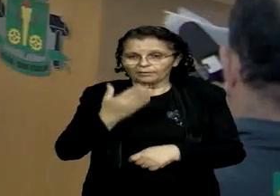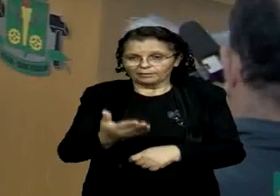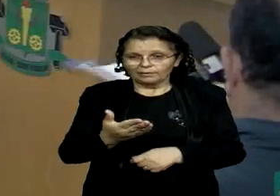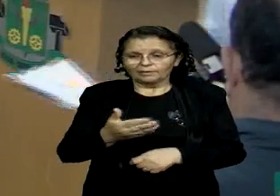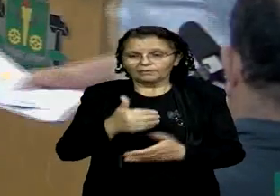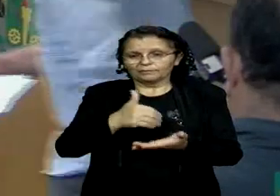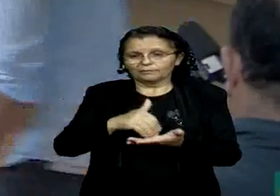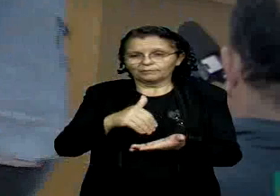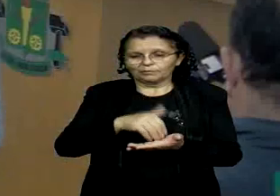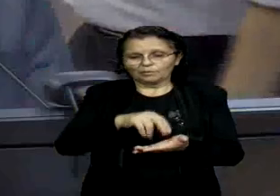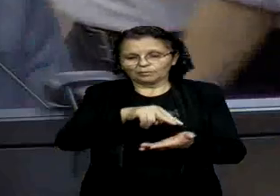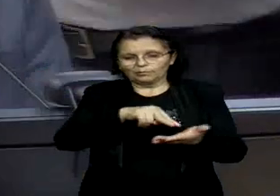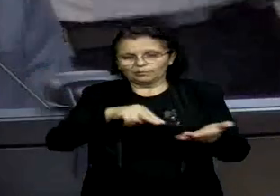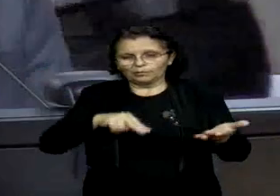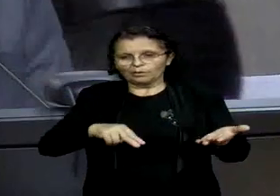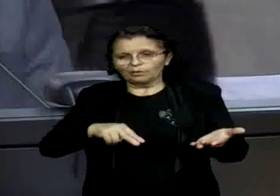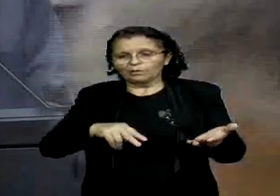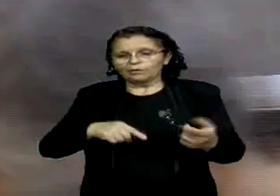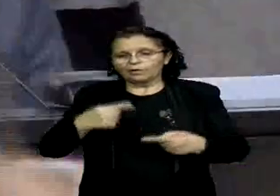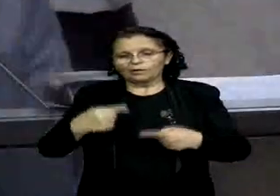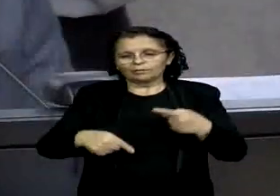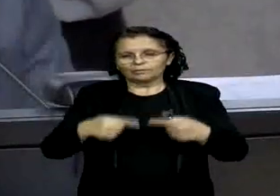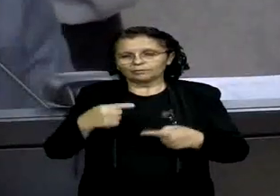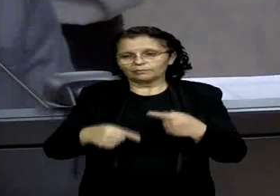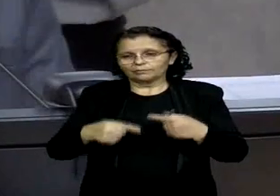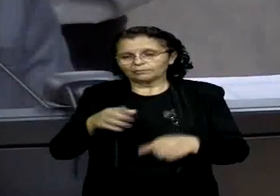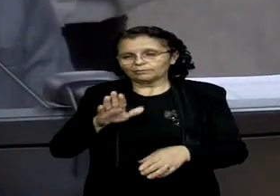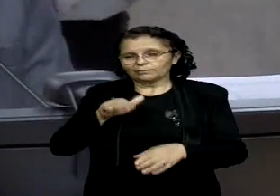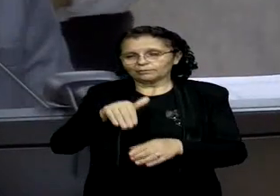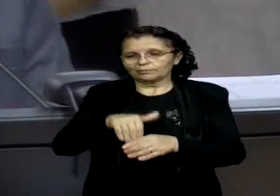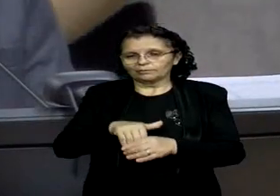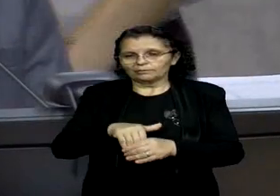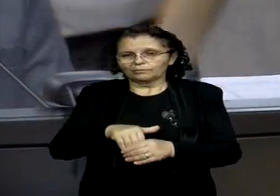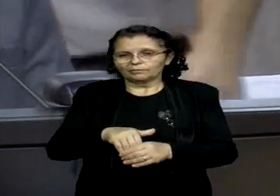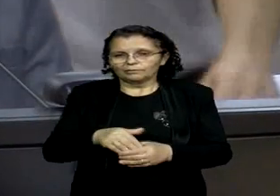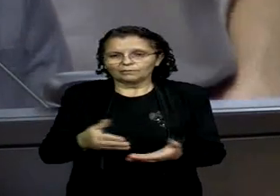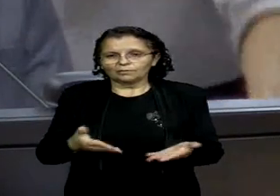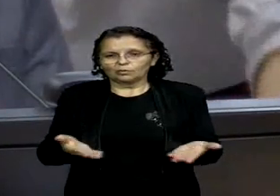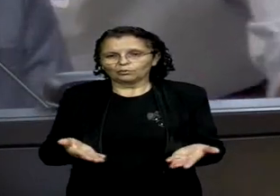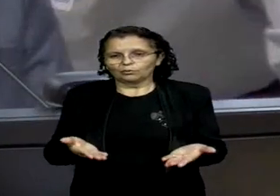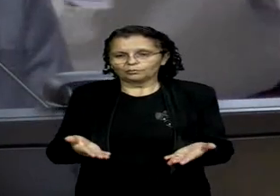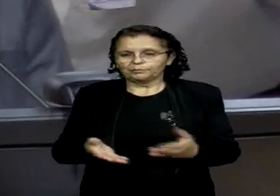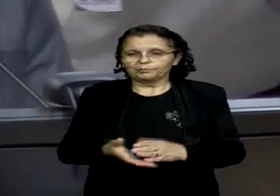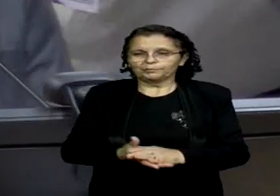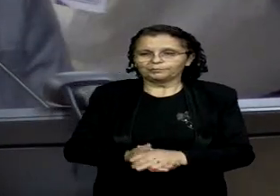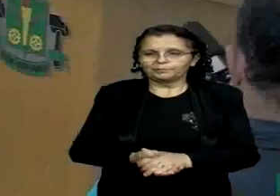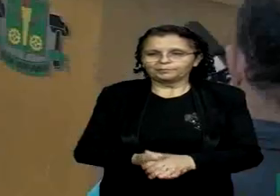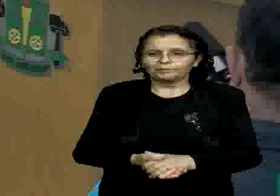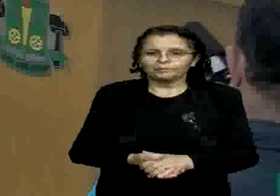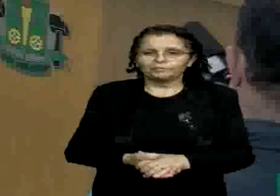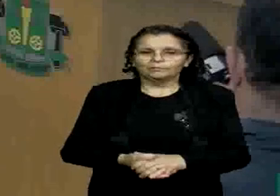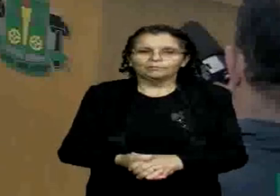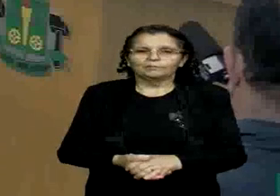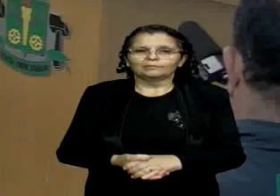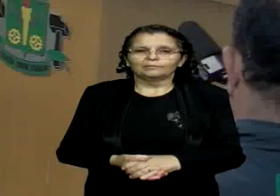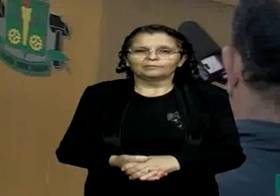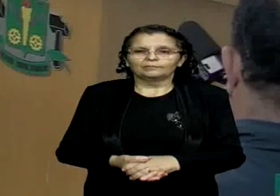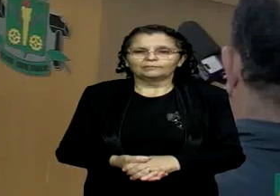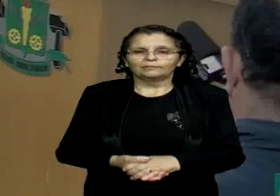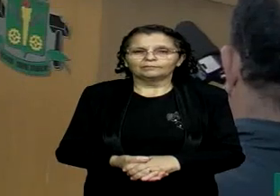senhora secretária que proceda à leitura do primeiro item da matéria a ser discutida e votada no expediente.